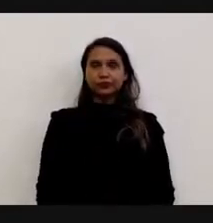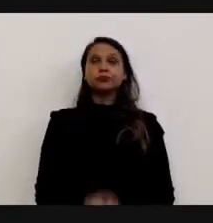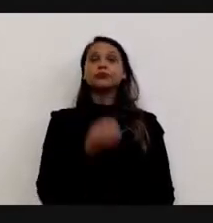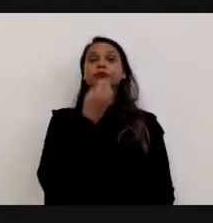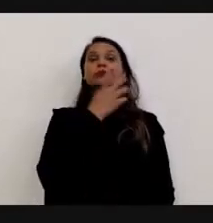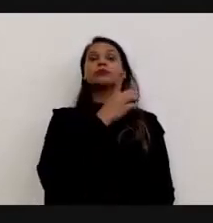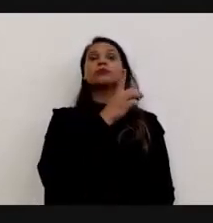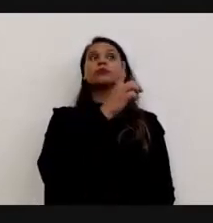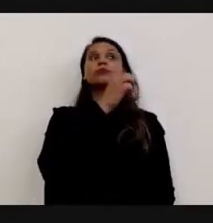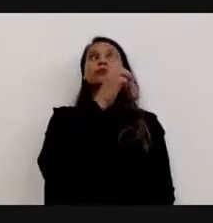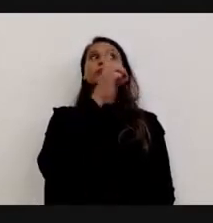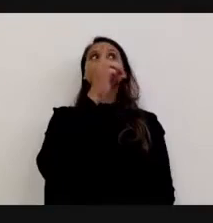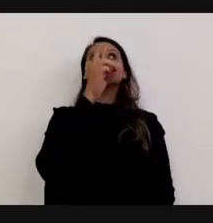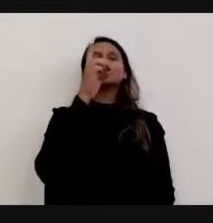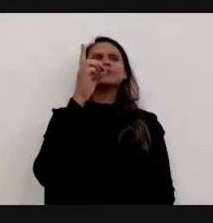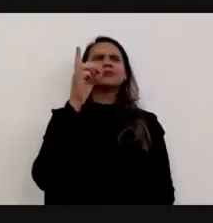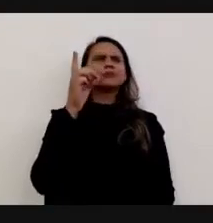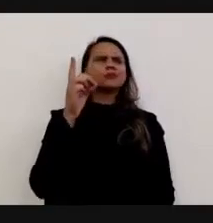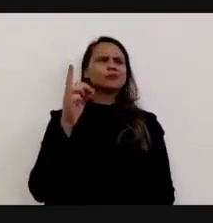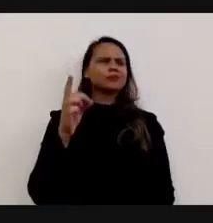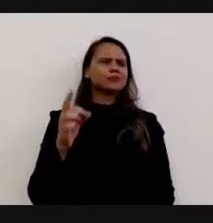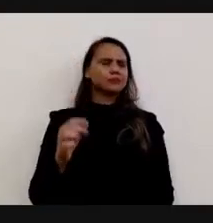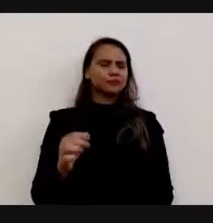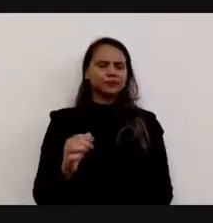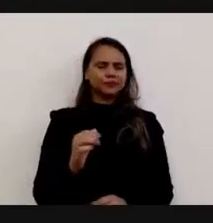Bom dia. Bom dia.